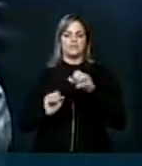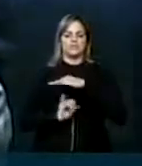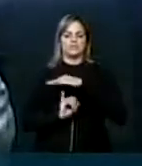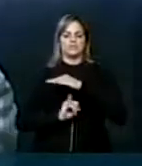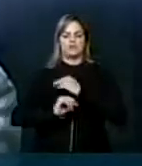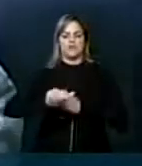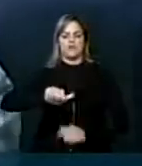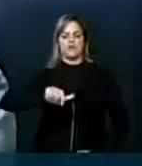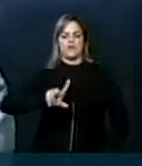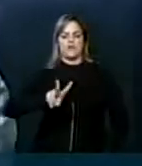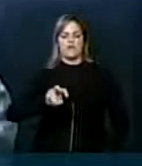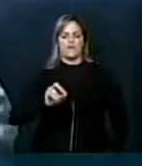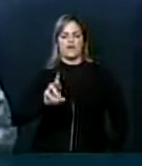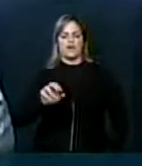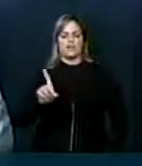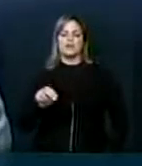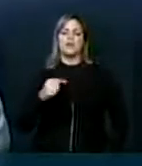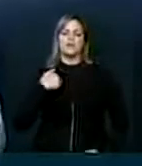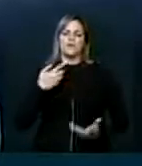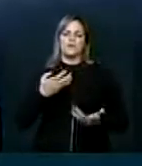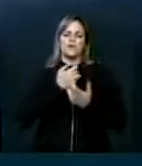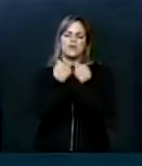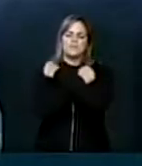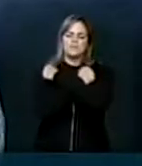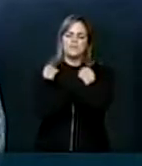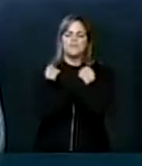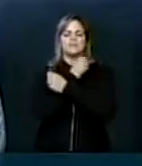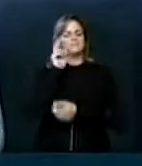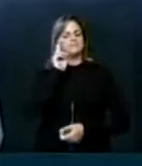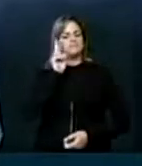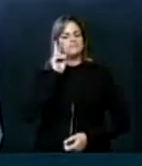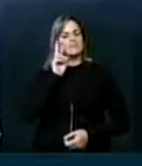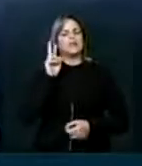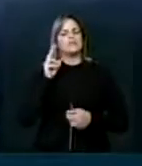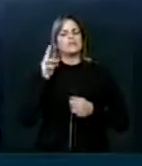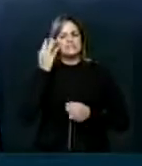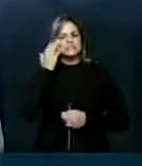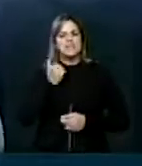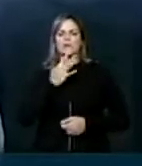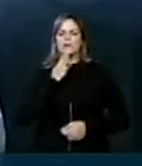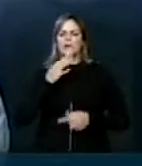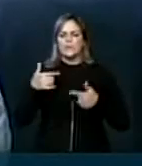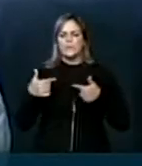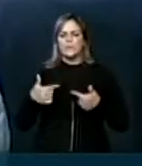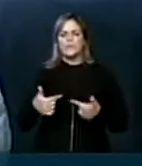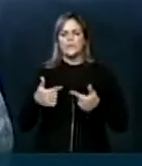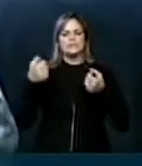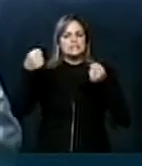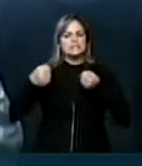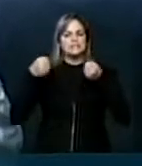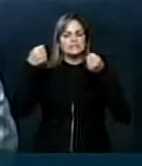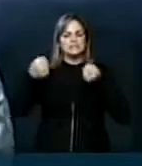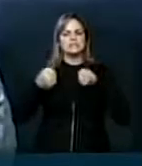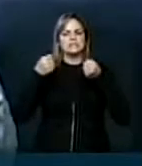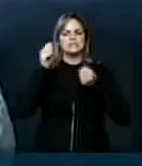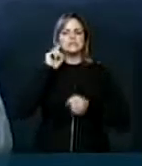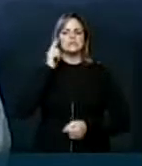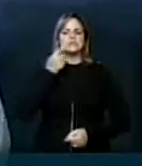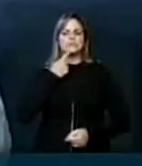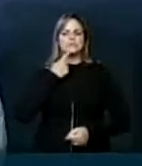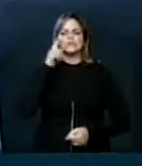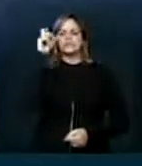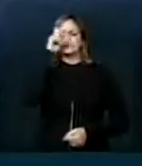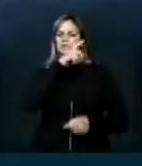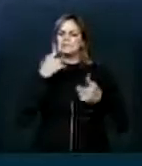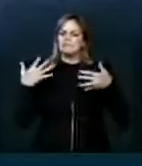abraçá-los e fazer dessa manifestação o meu reconhecimento à luta, à causa, à bandeira dos deficientes, em especial da inclusão